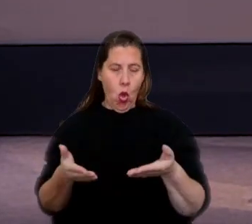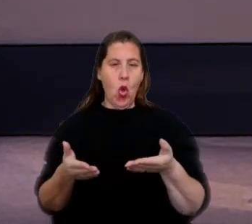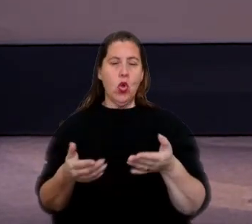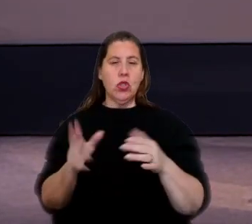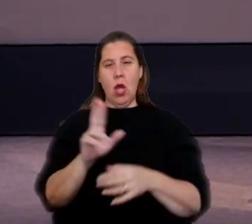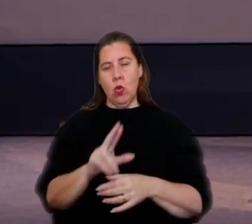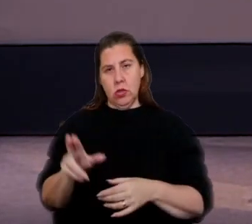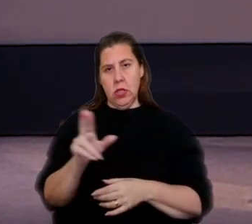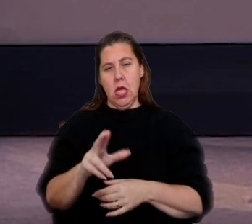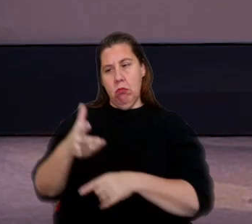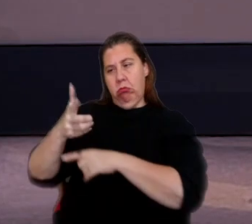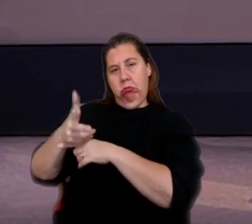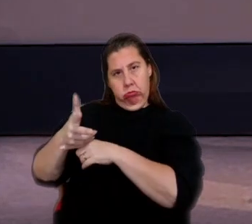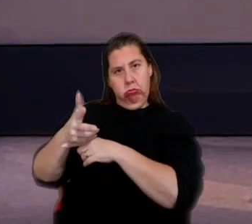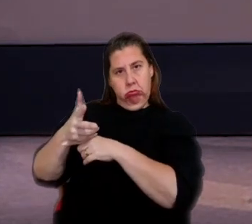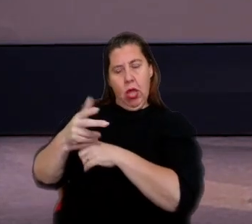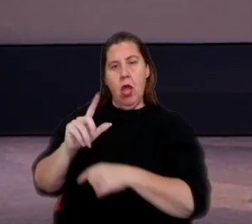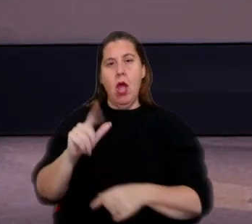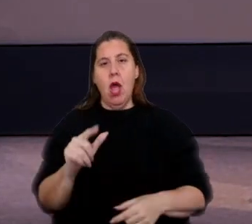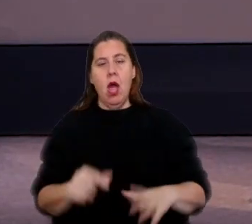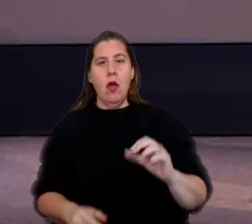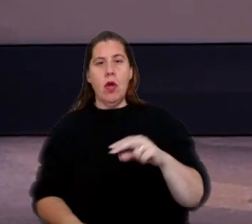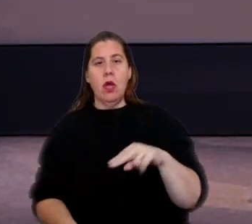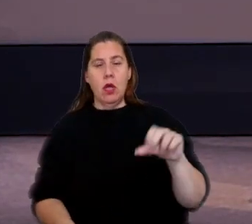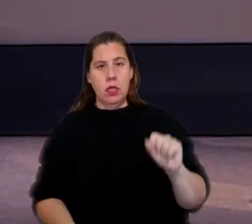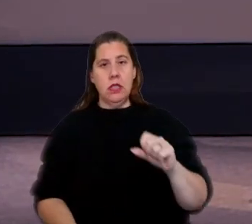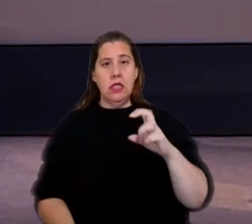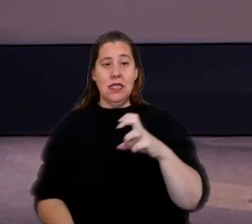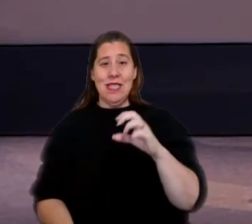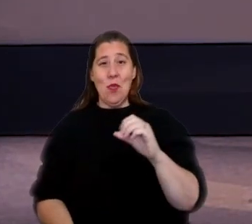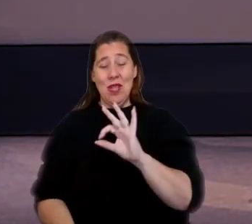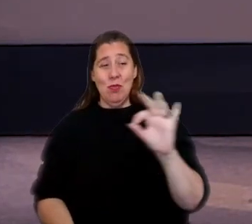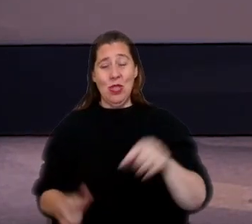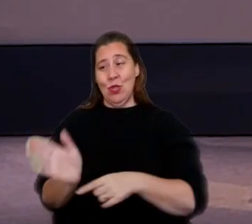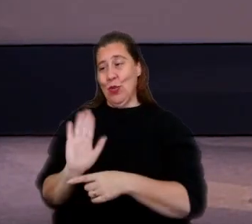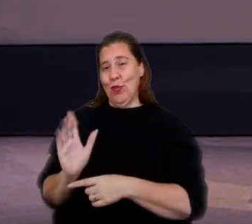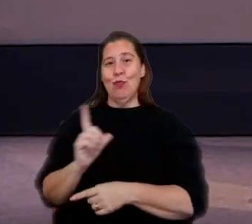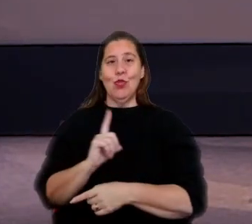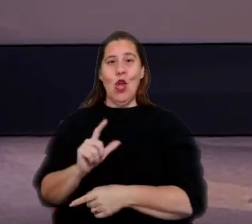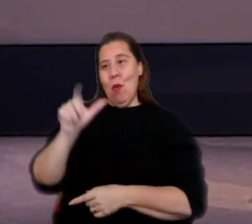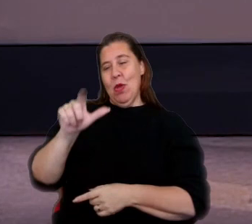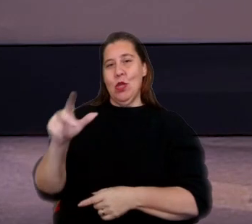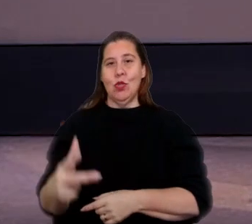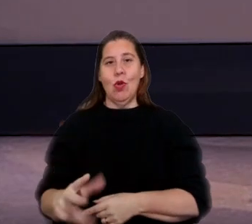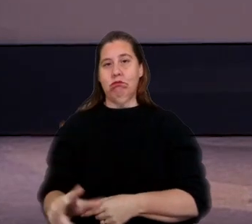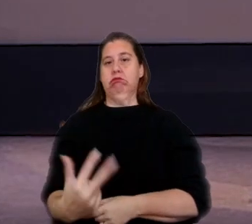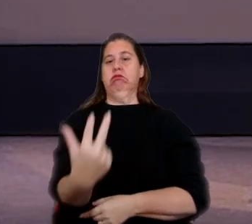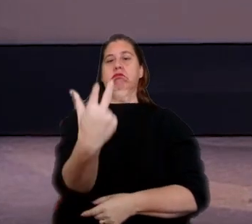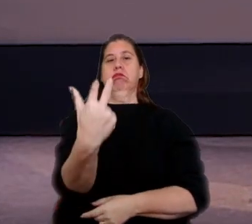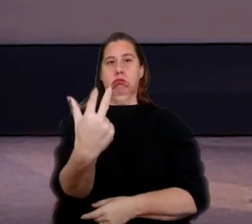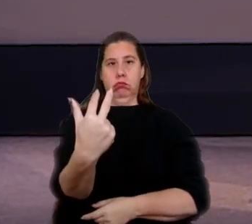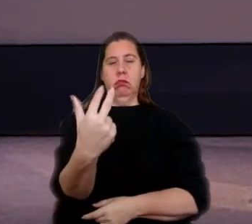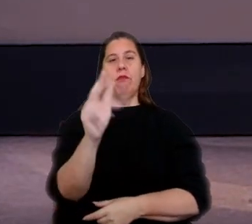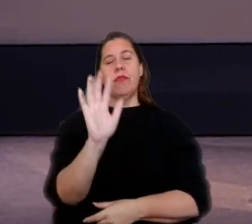estão recorrendo muito a esse recurso. No último Festival de Cannes, a seleção principal, pelo menos 50% dos filmes tinha algum momento que um personagem